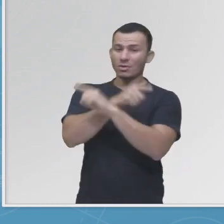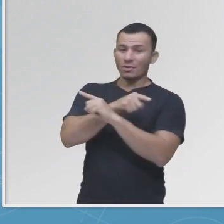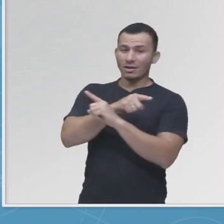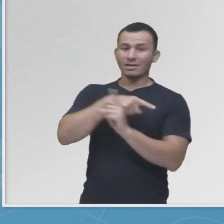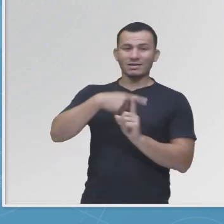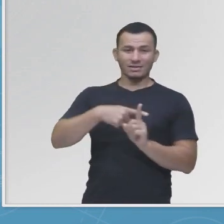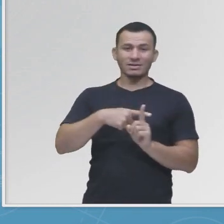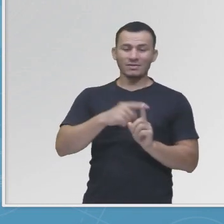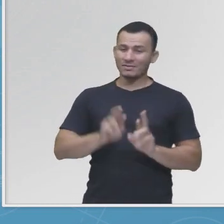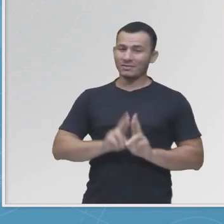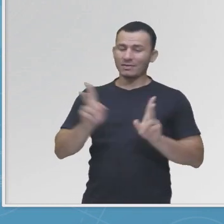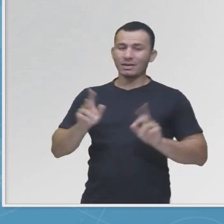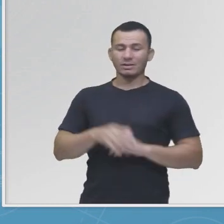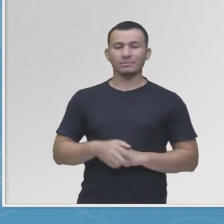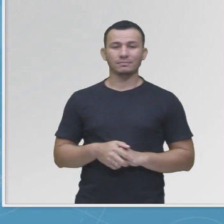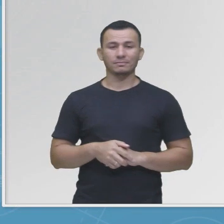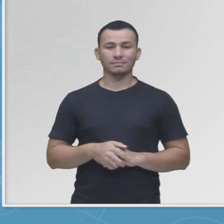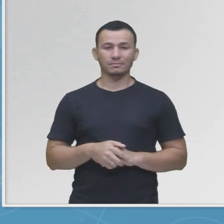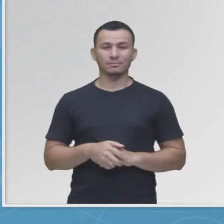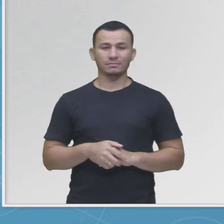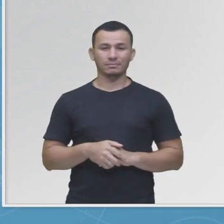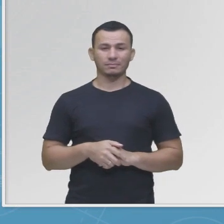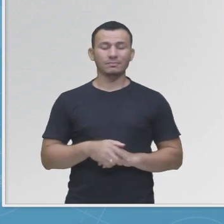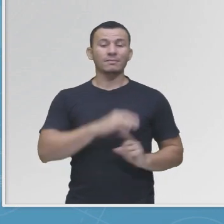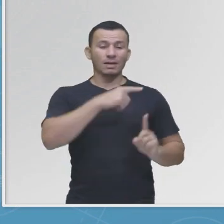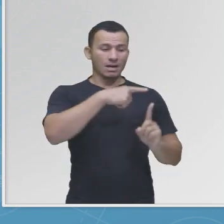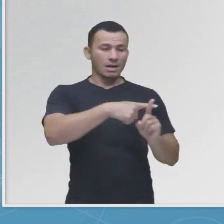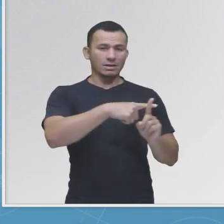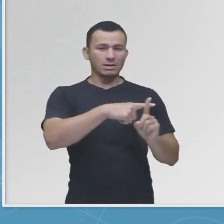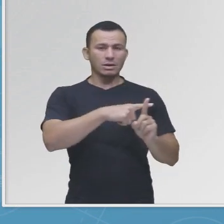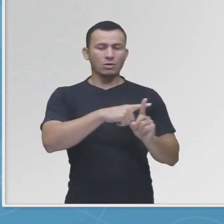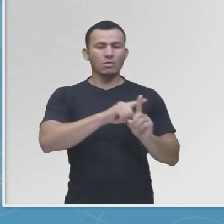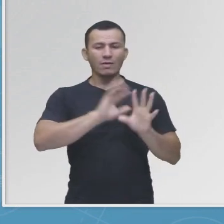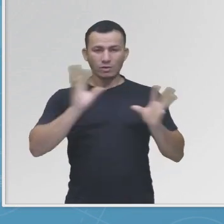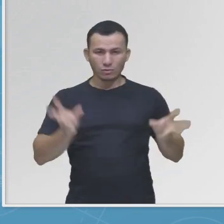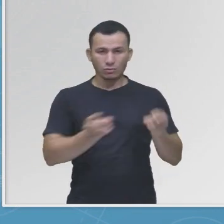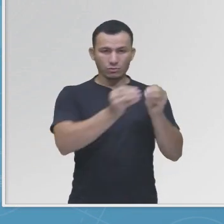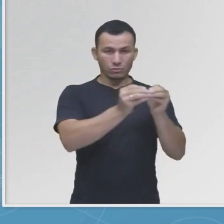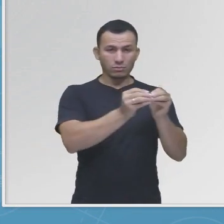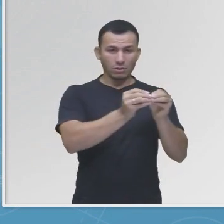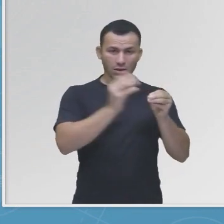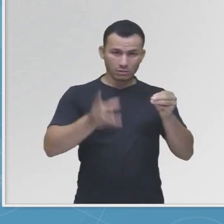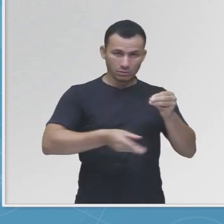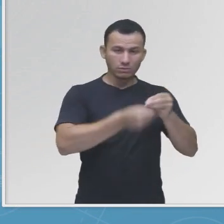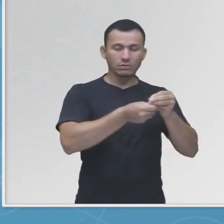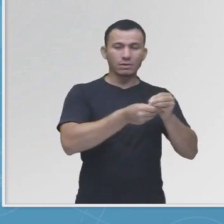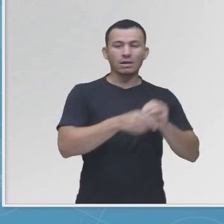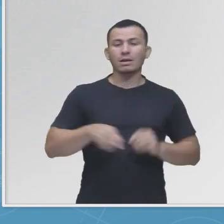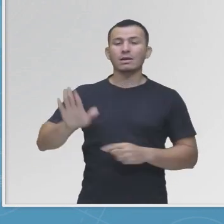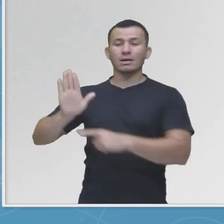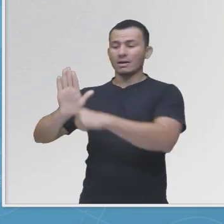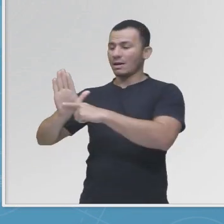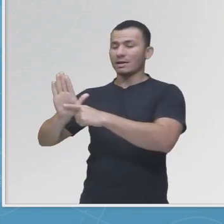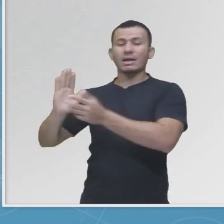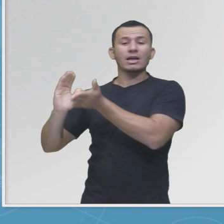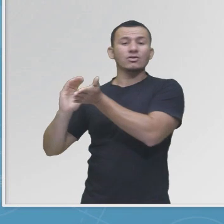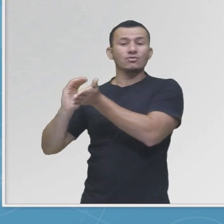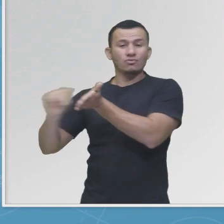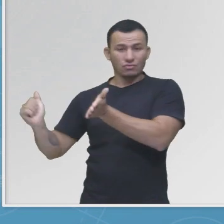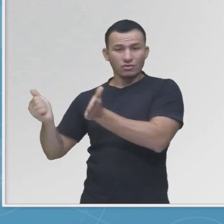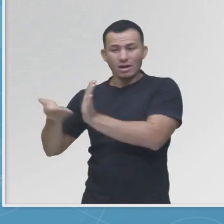adição. Se na adição nós estamos juntando, reunindo, na subtração nós estamos